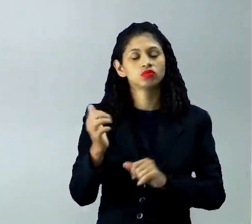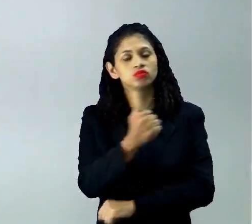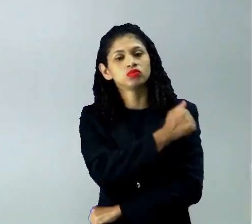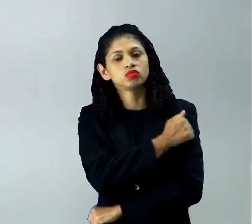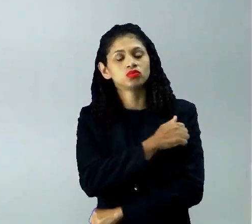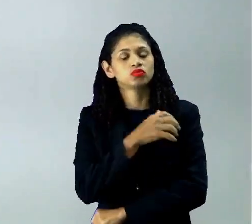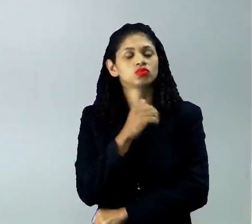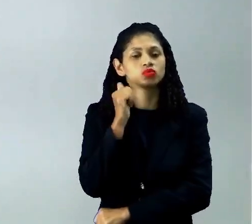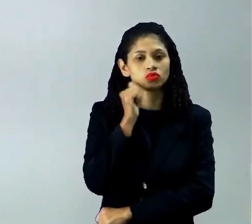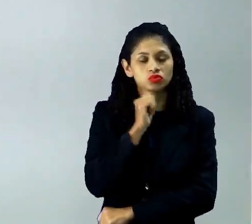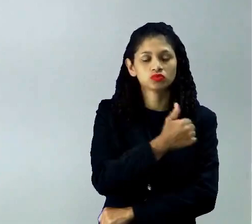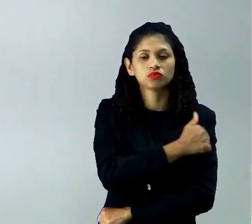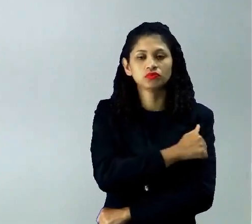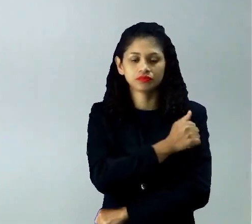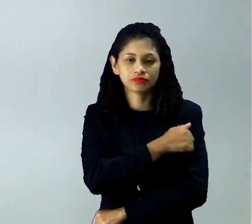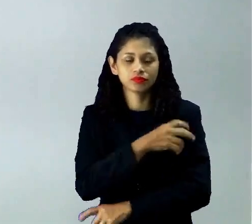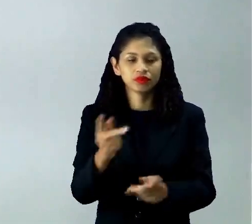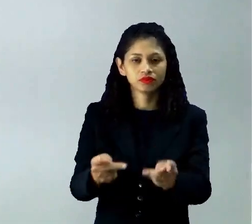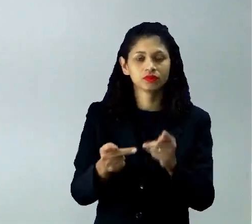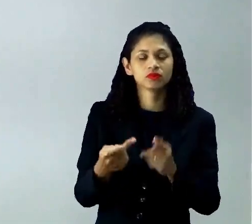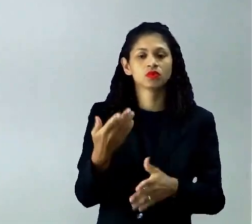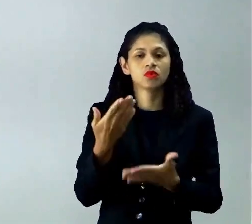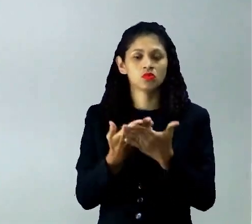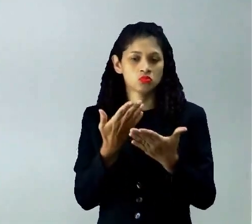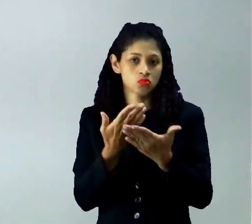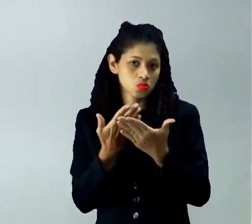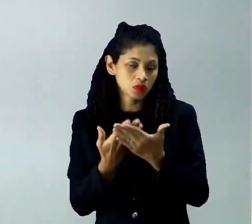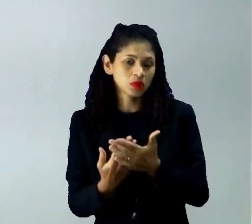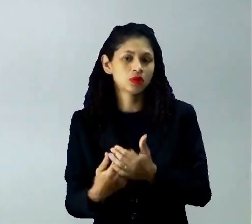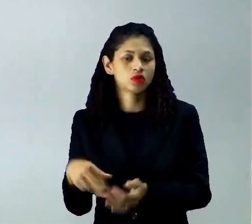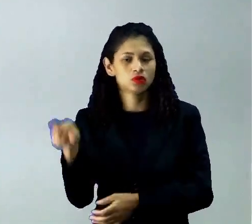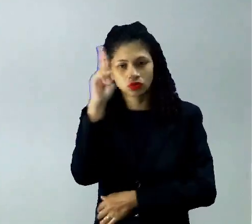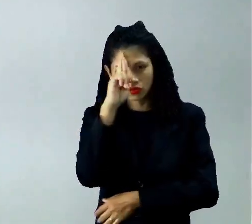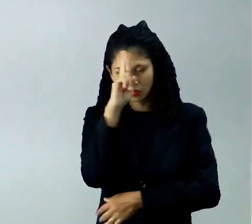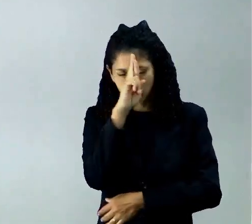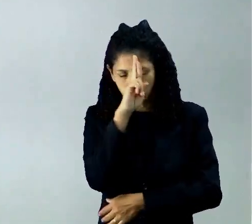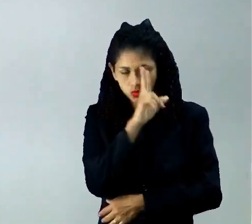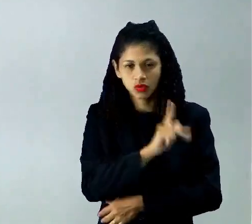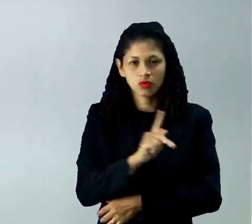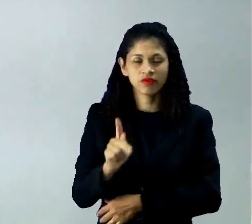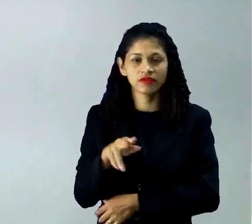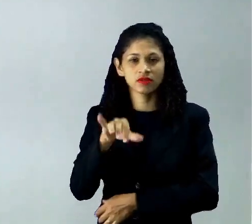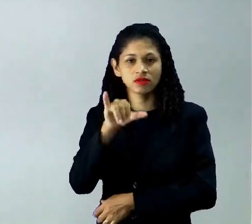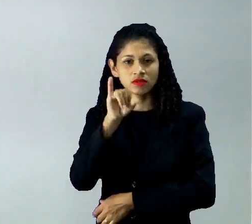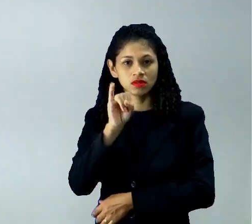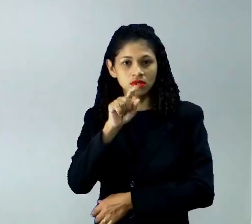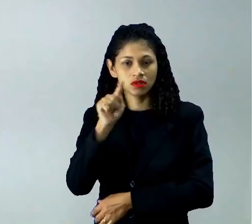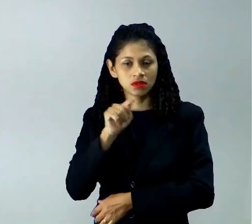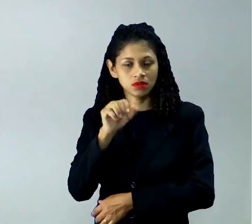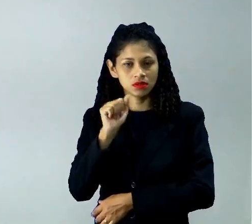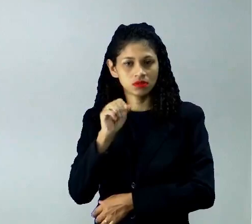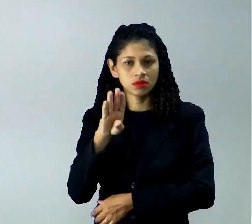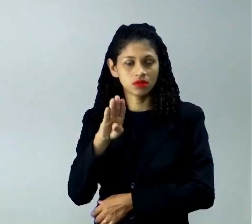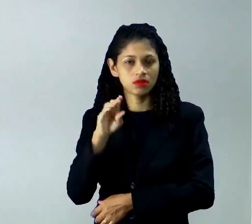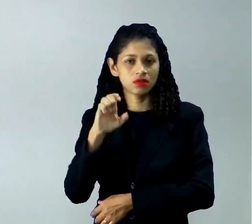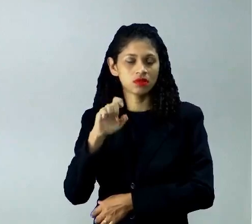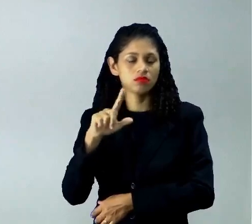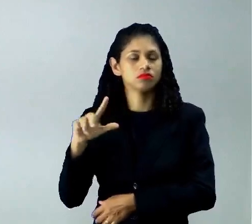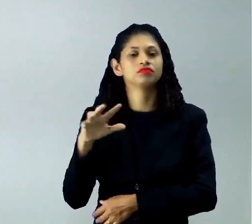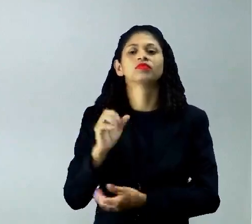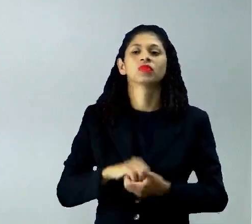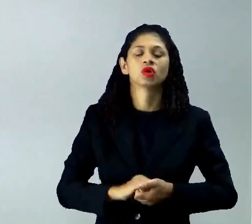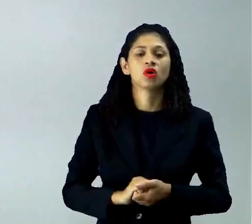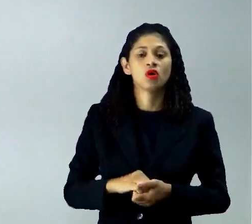alunas e alunos, bem-vindos a mais uma aula de História. Eu sou a professora Isabelle. Na aula de hoje, nós vamos estudar um pouco sobre o